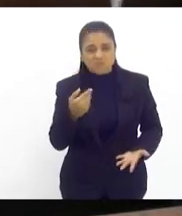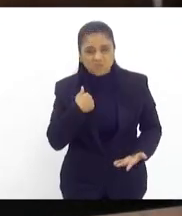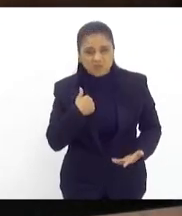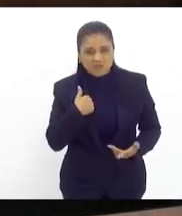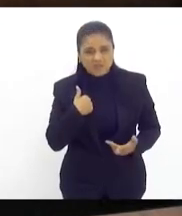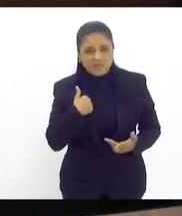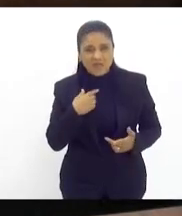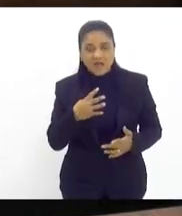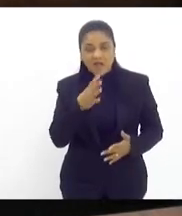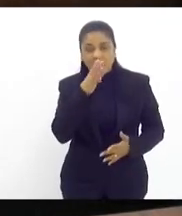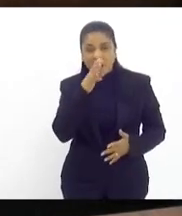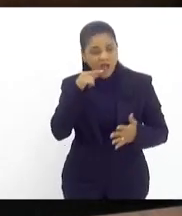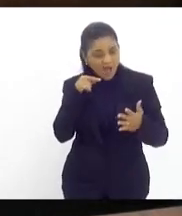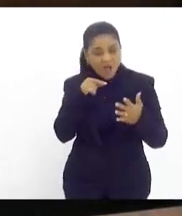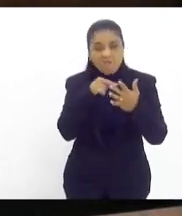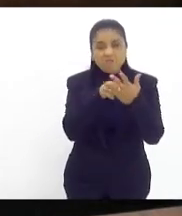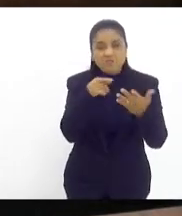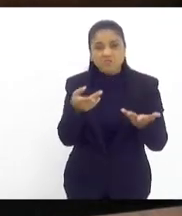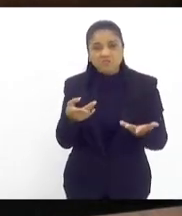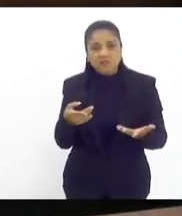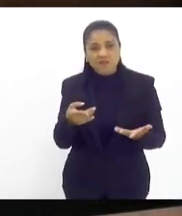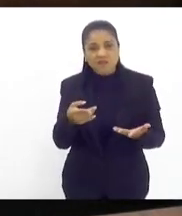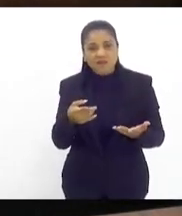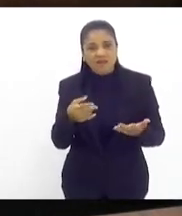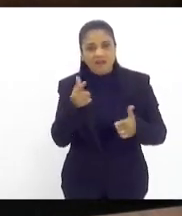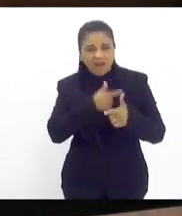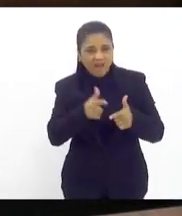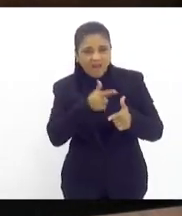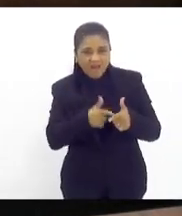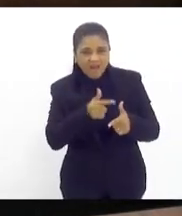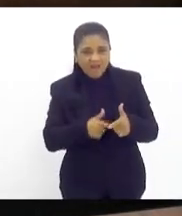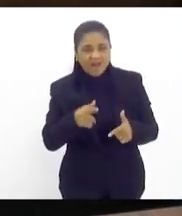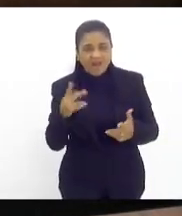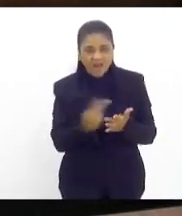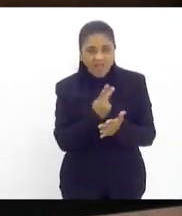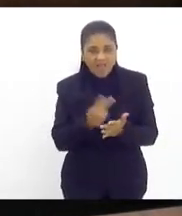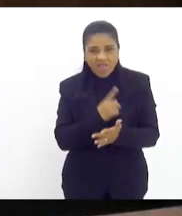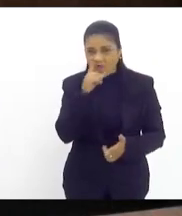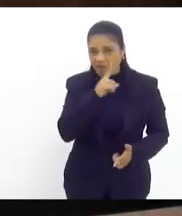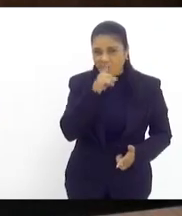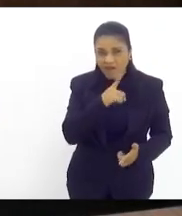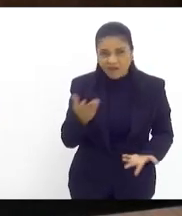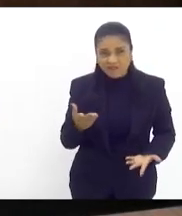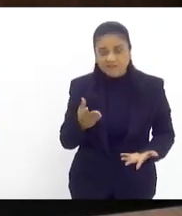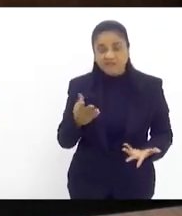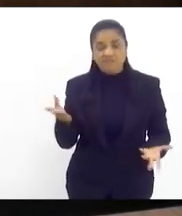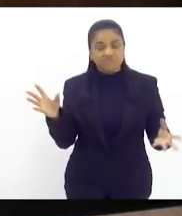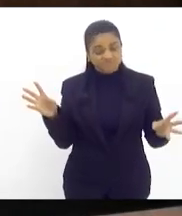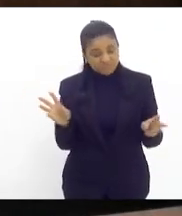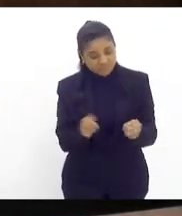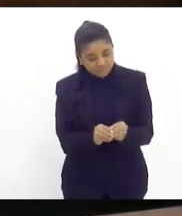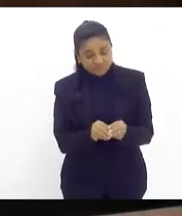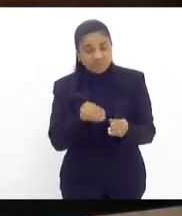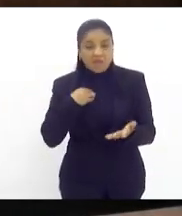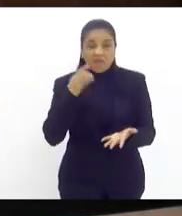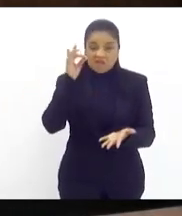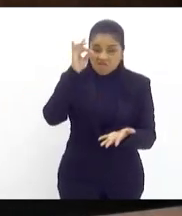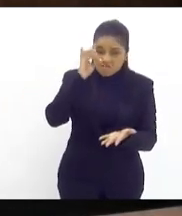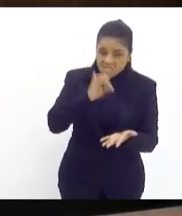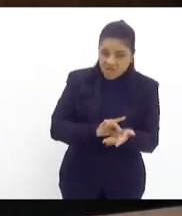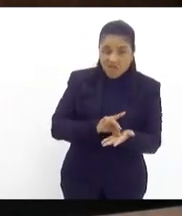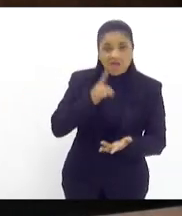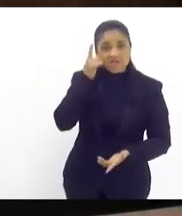apontar alguma coisa por fim por fim se fosse verdade o que o